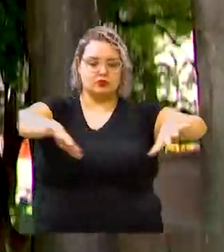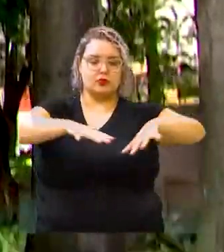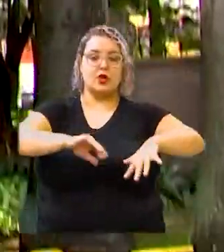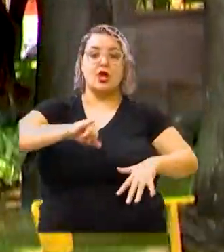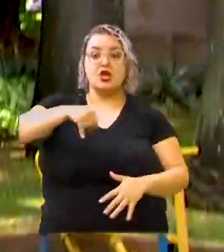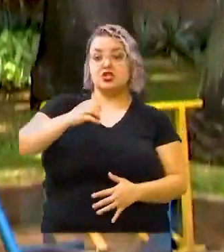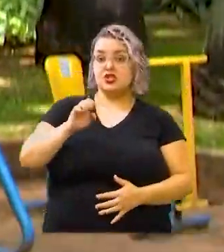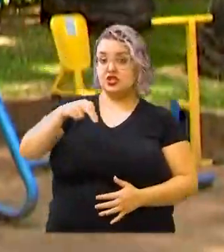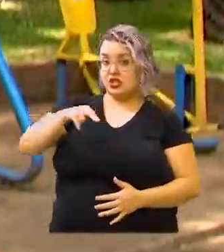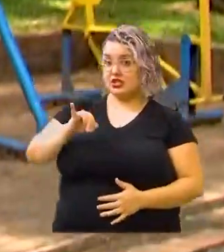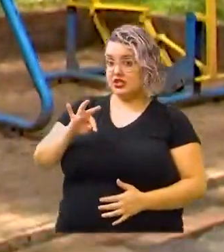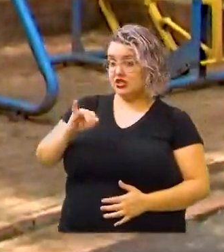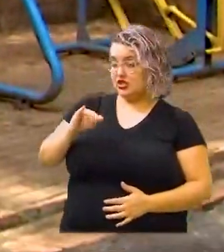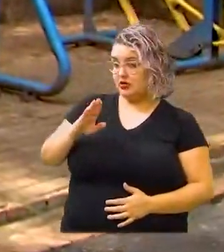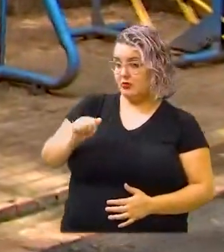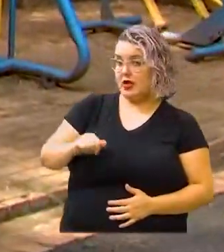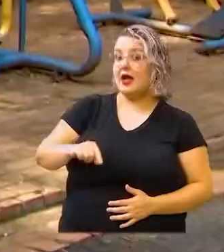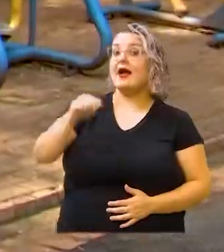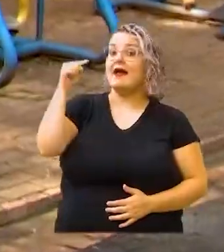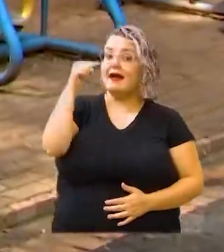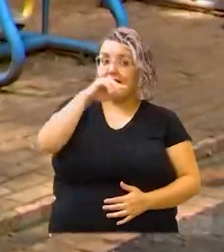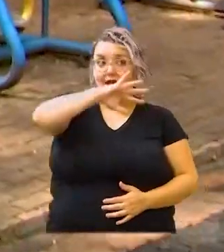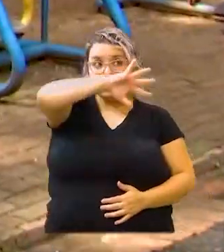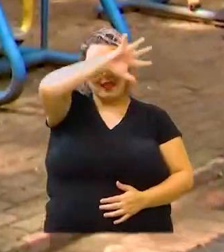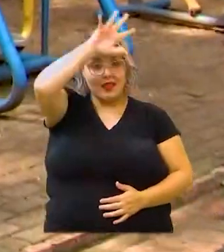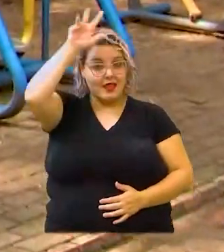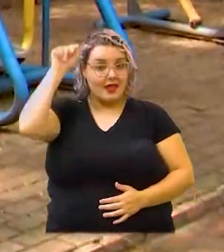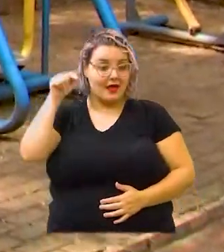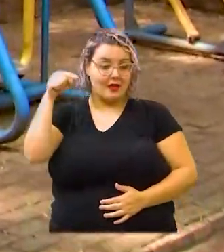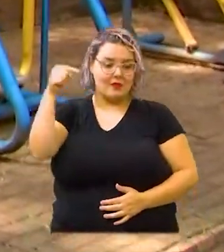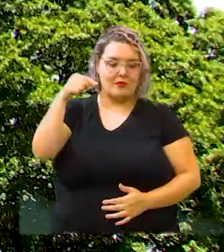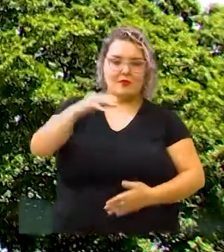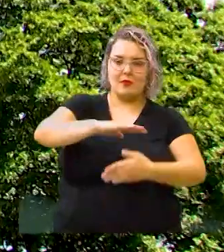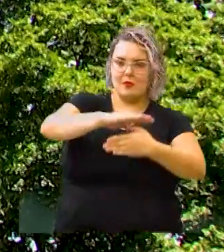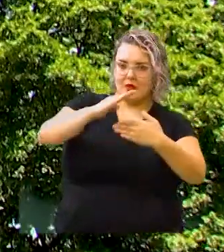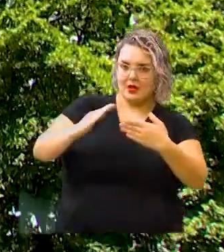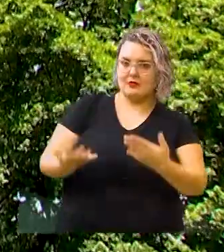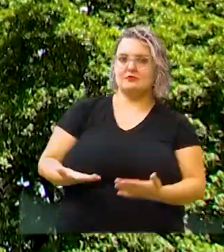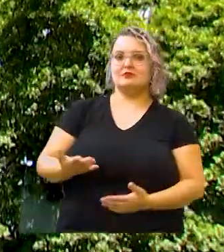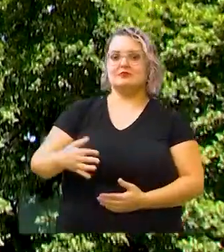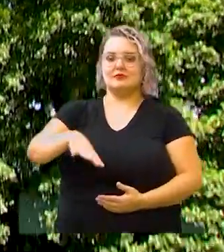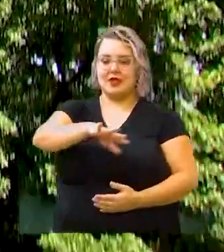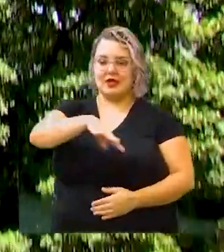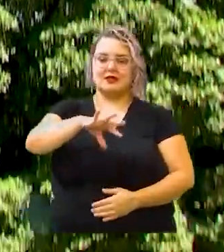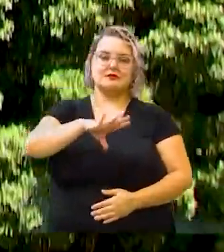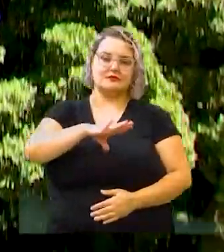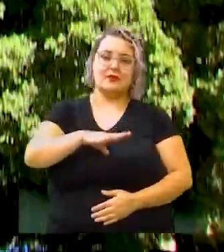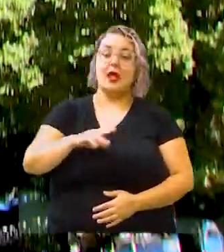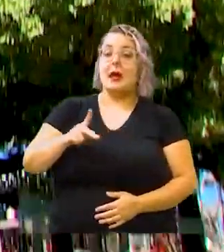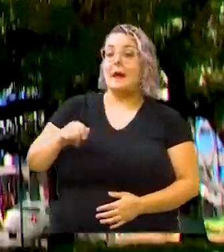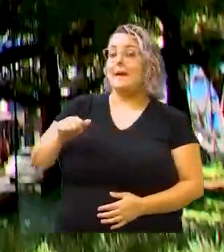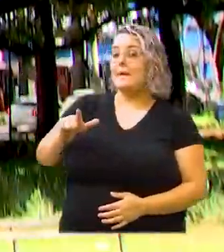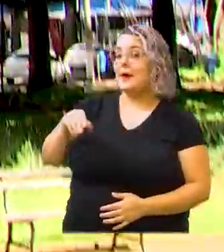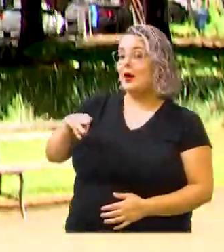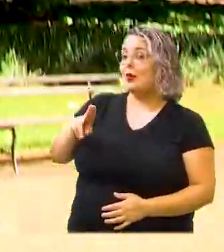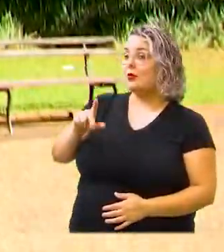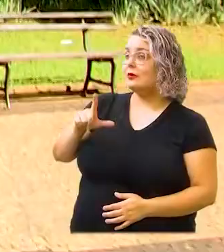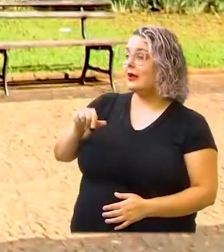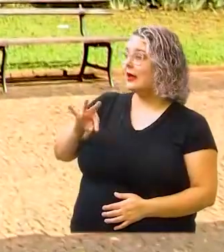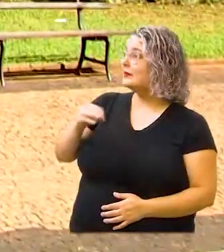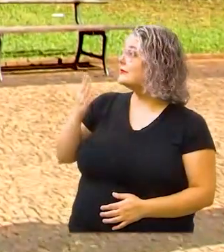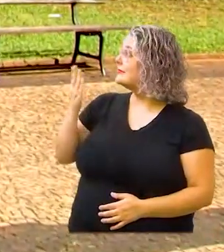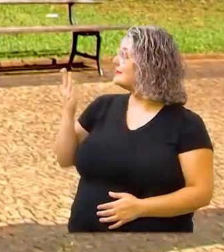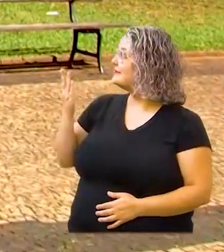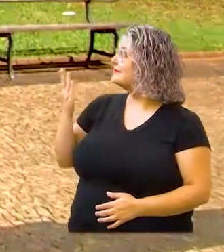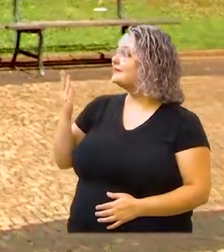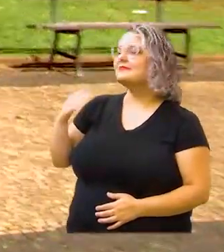rosa é uma espécie nativa da Mata Atlântica, da região de Campinas. Esse é o pau-mulato, pessoal, é uma árvore muito bonita